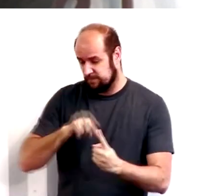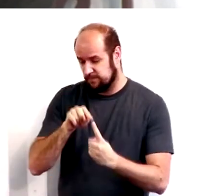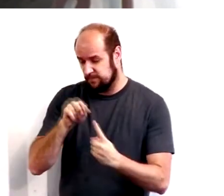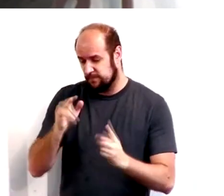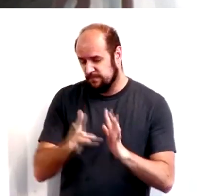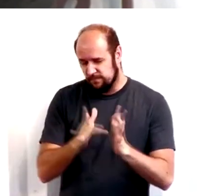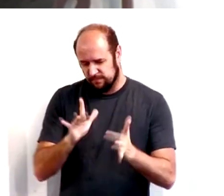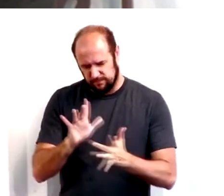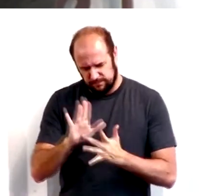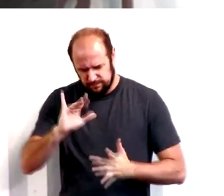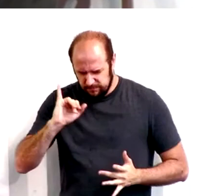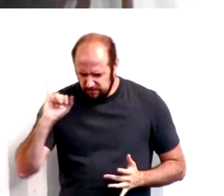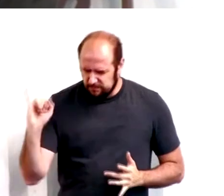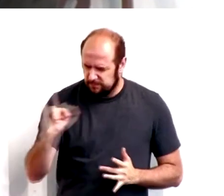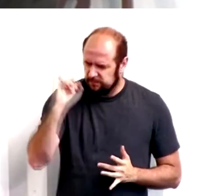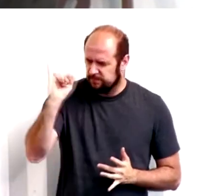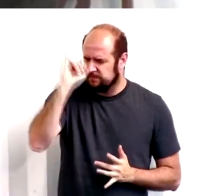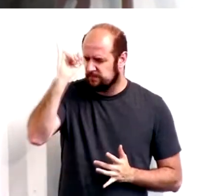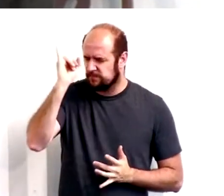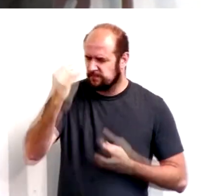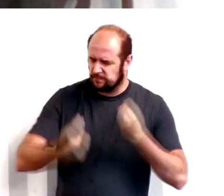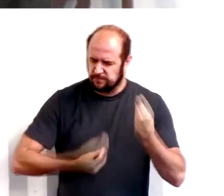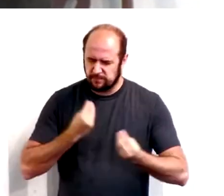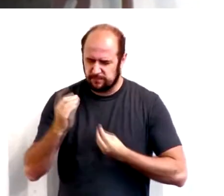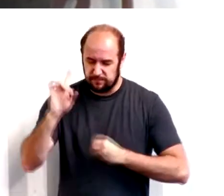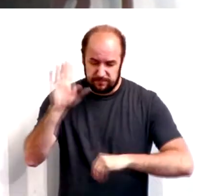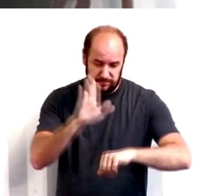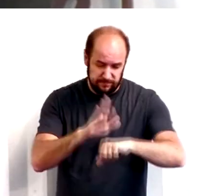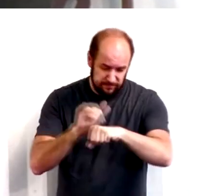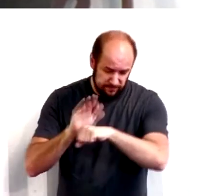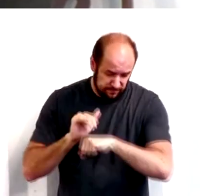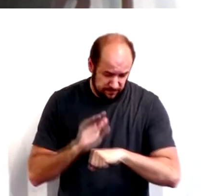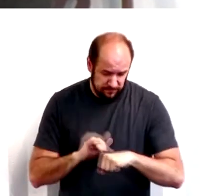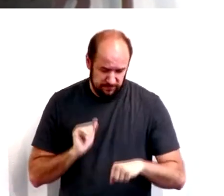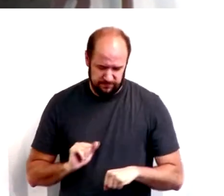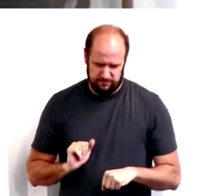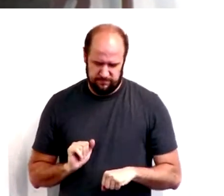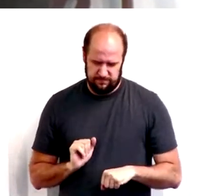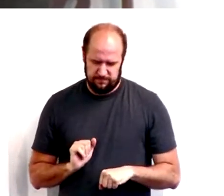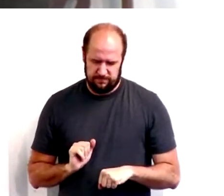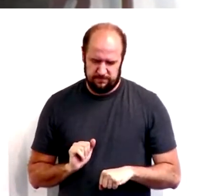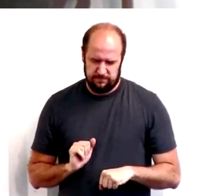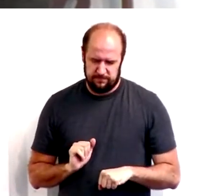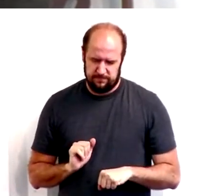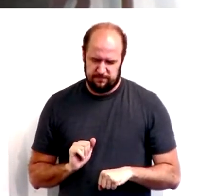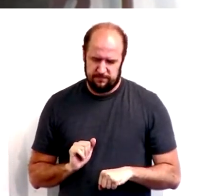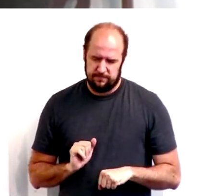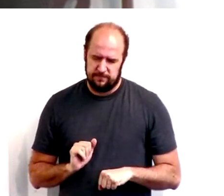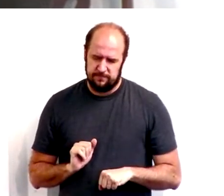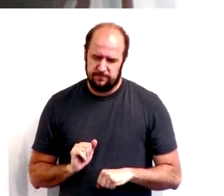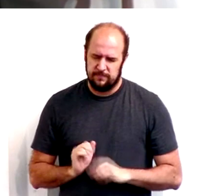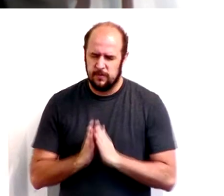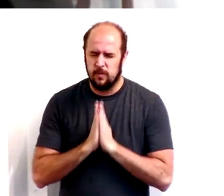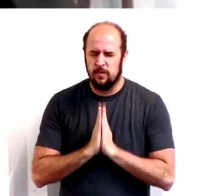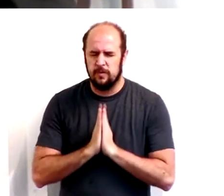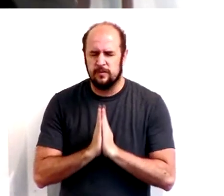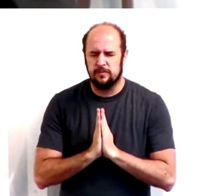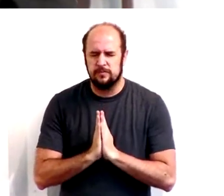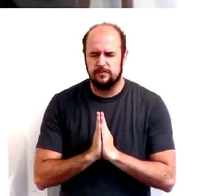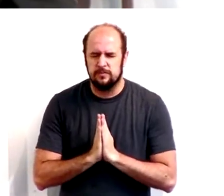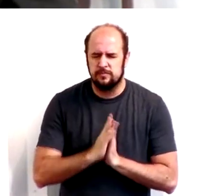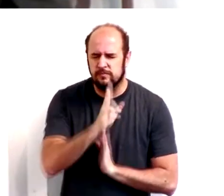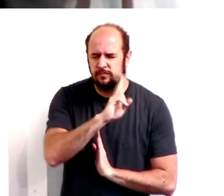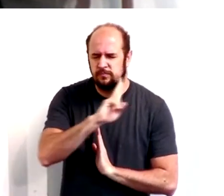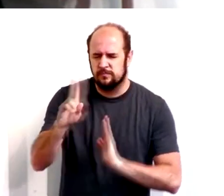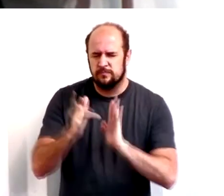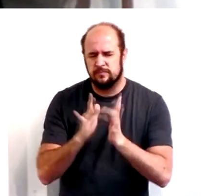Cristo e a importância que eles têm nesse chamado de Deus. É a nossa oração,